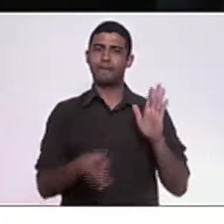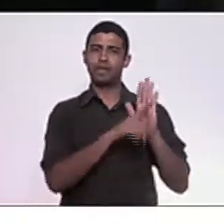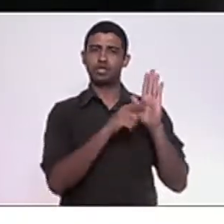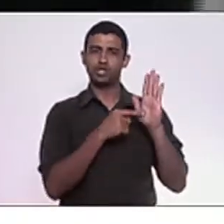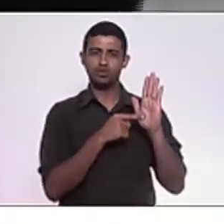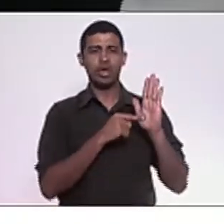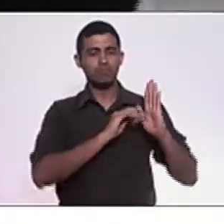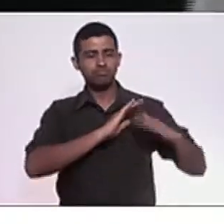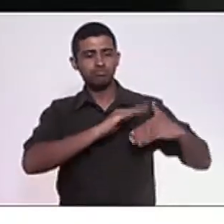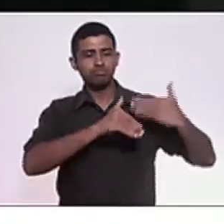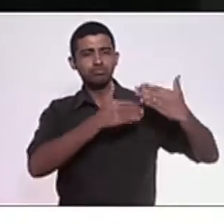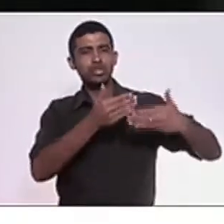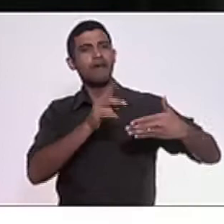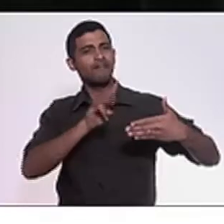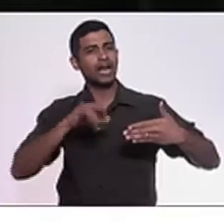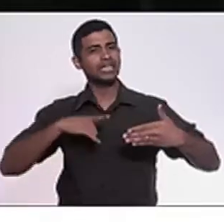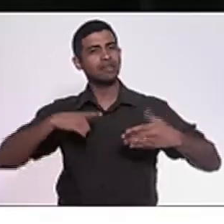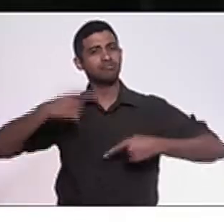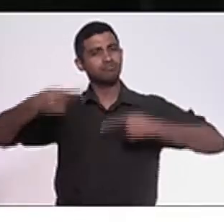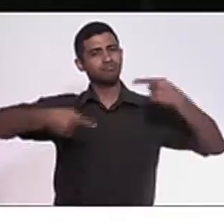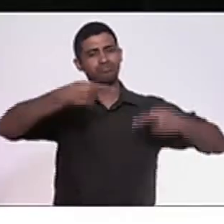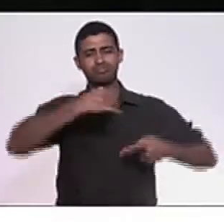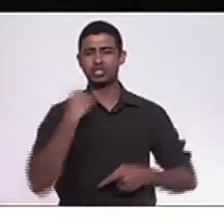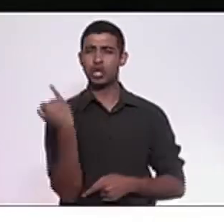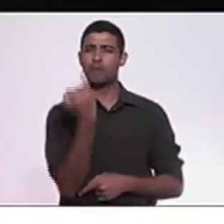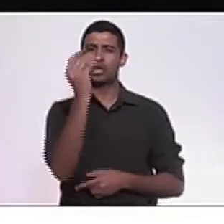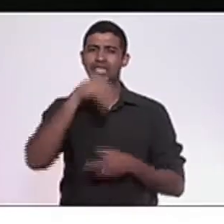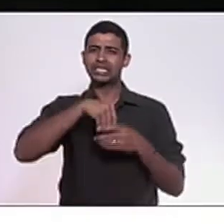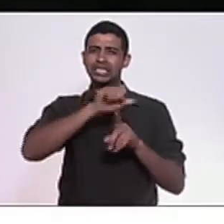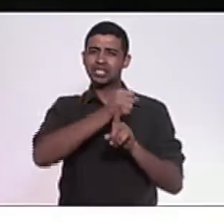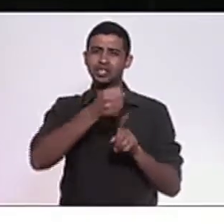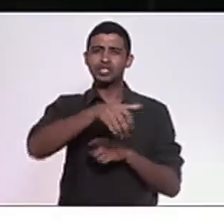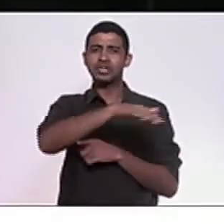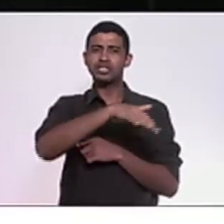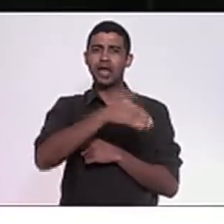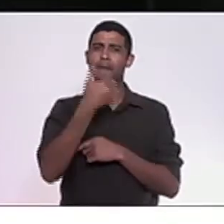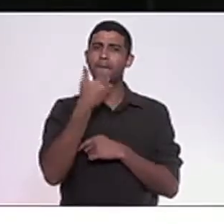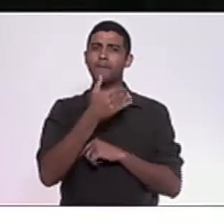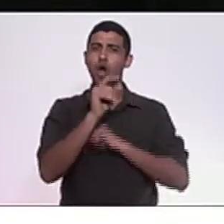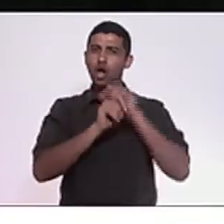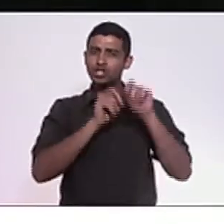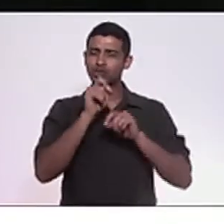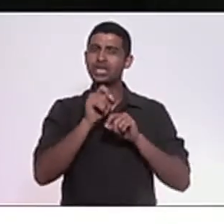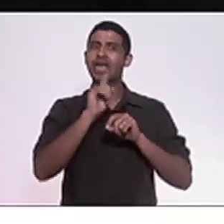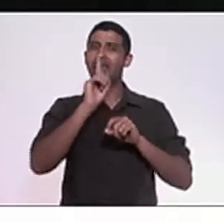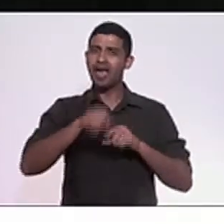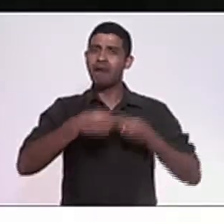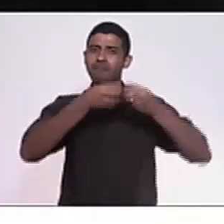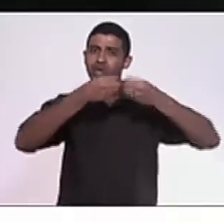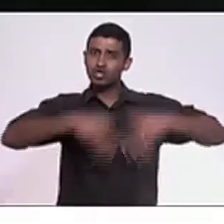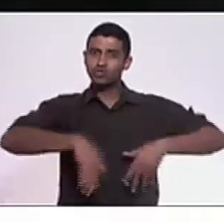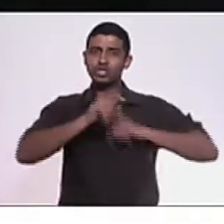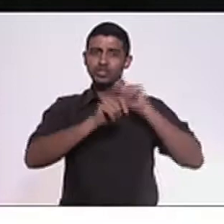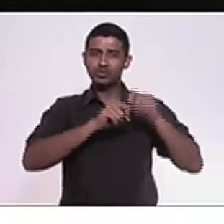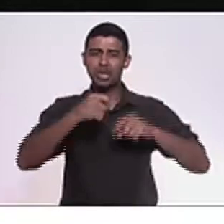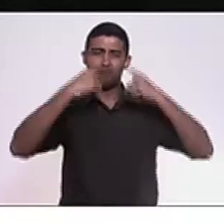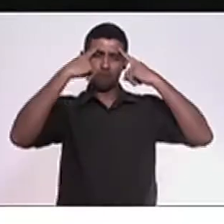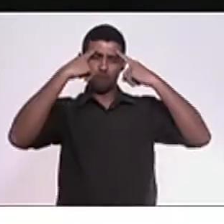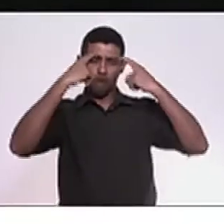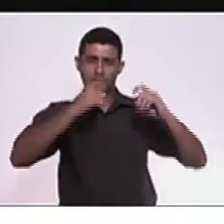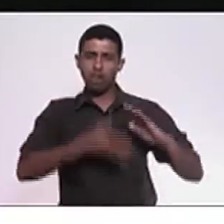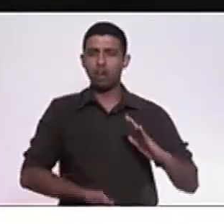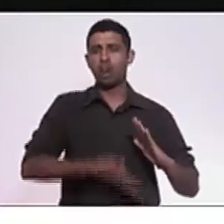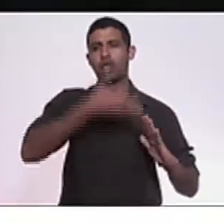vem a fazer um debate fundamental na nossa sociedade sobre o quão danoso é a violência sexual